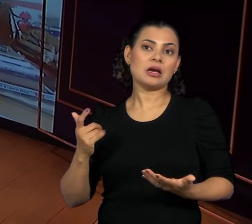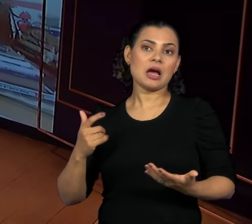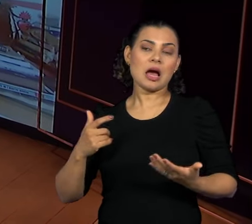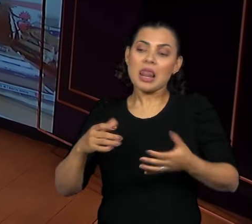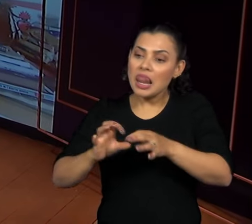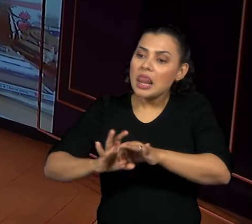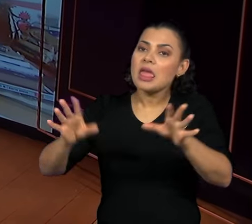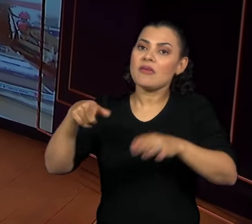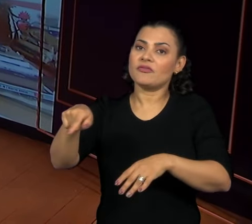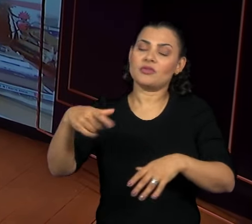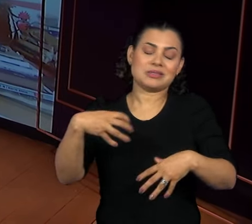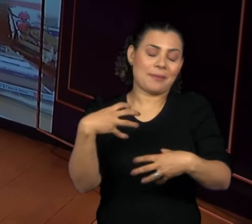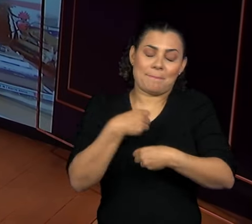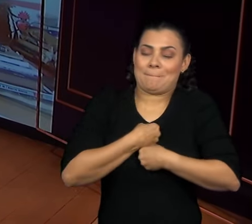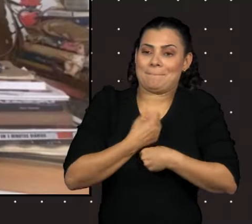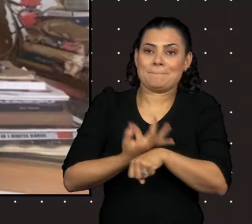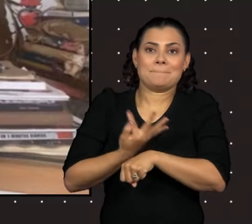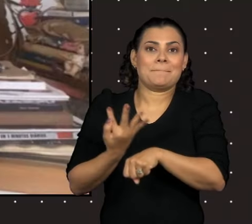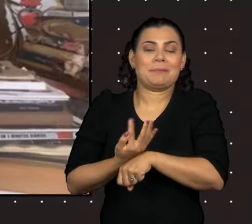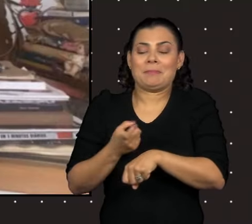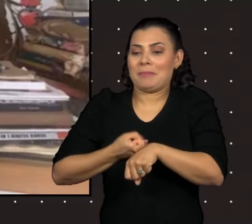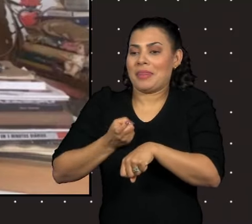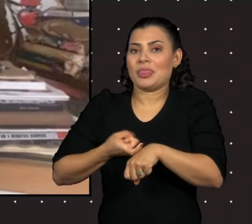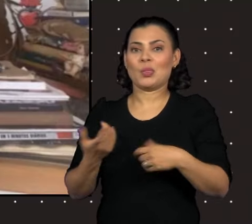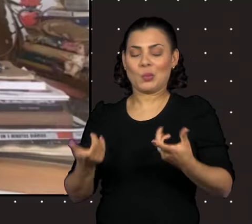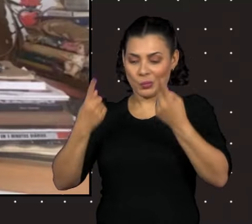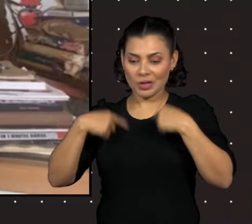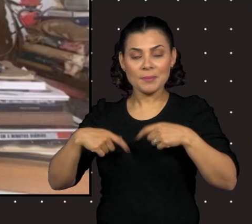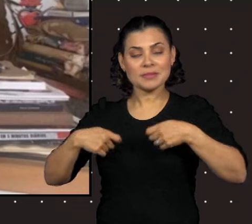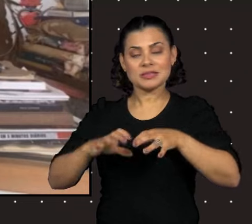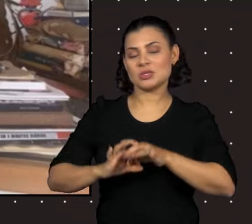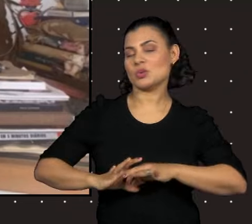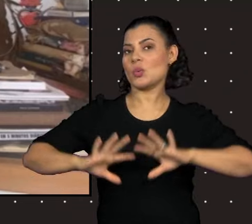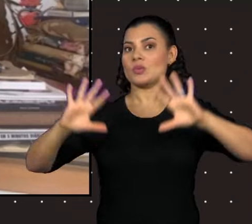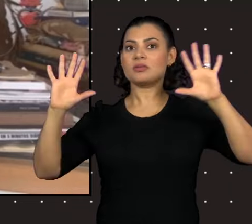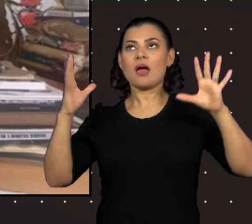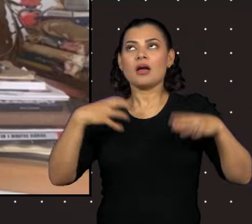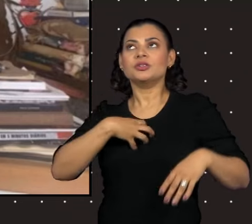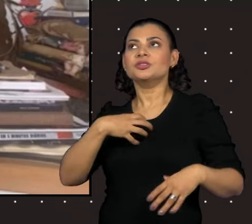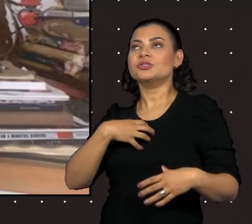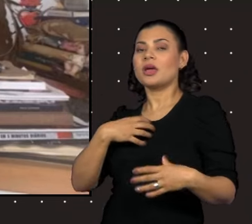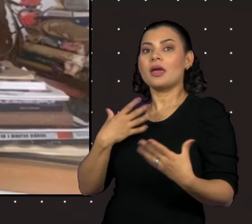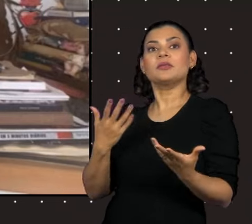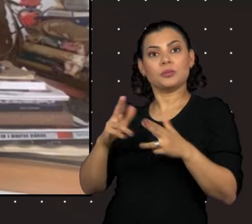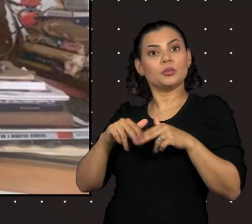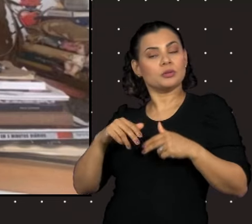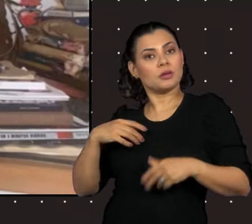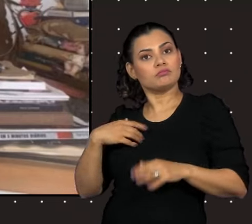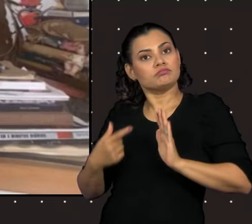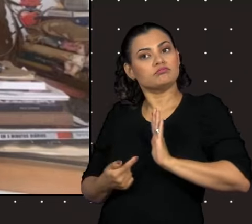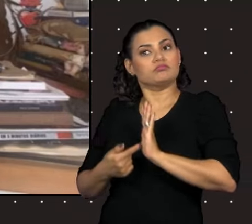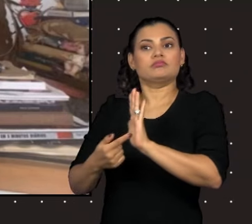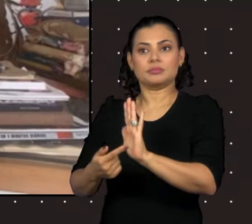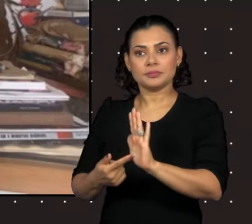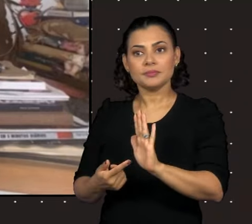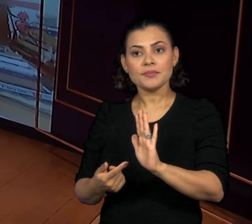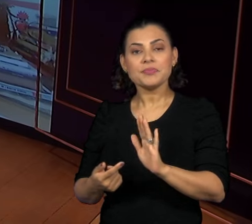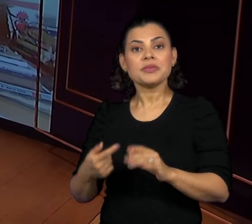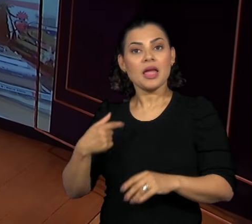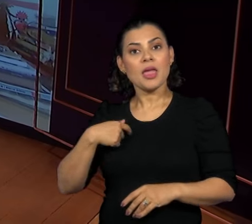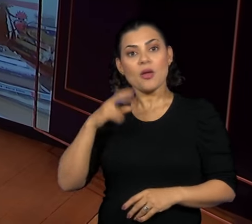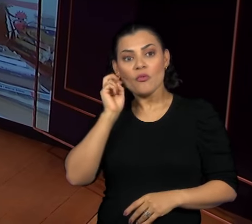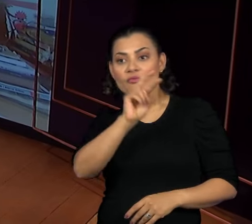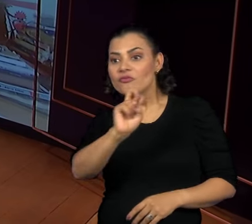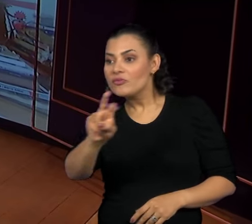entendeu? Então, assim, e era uma coisa, sabe, foi catártico, entendeu? Porque eu ver